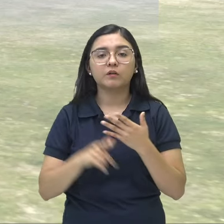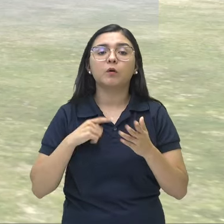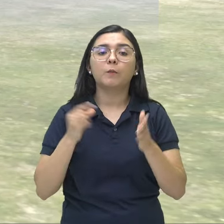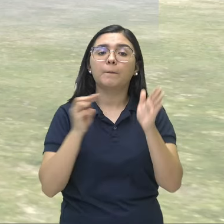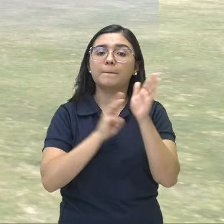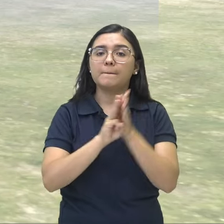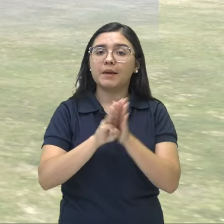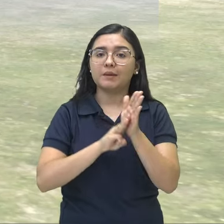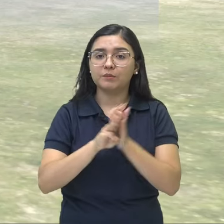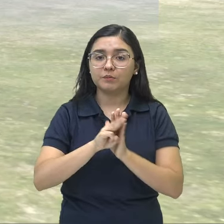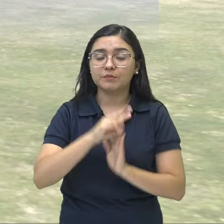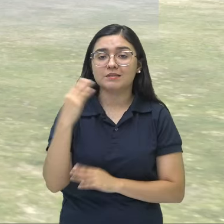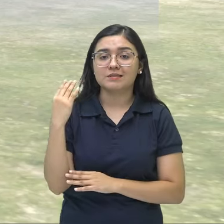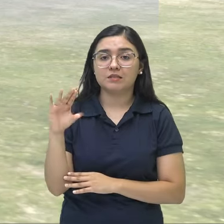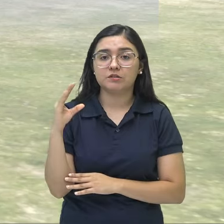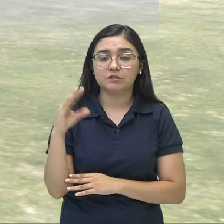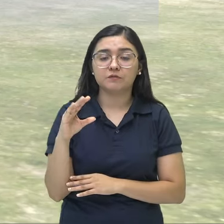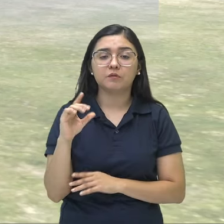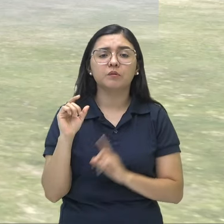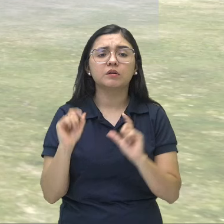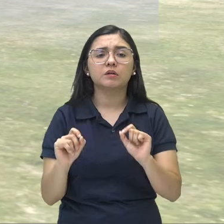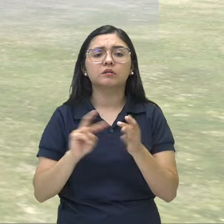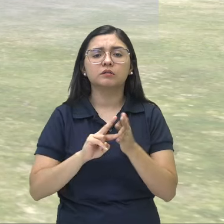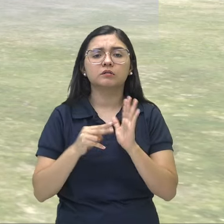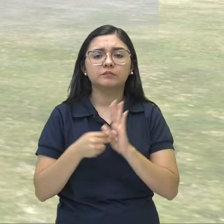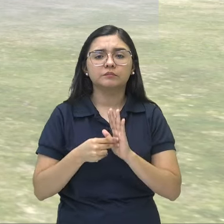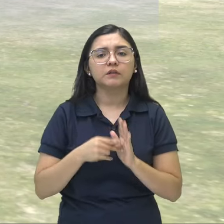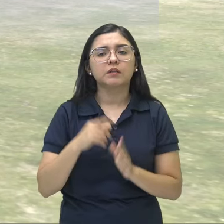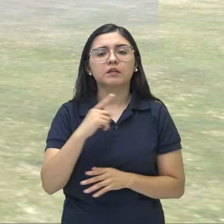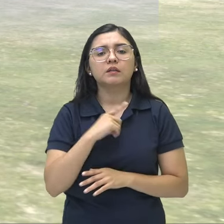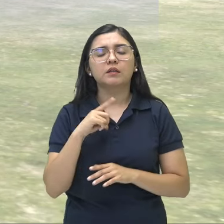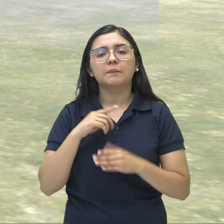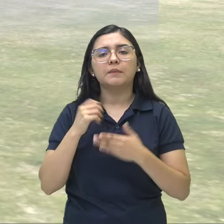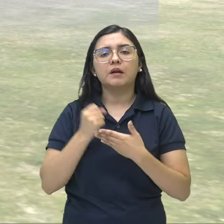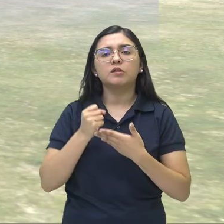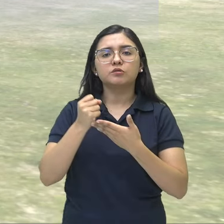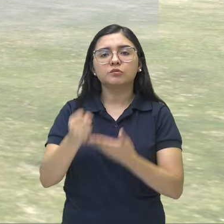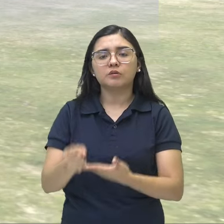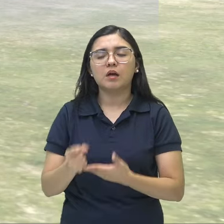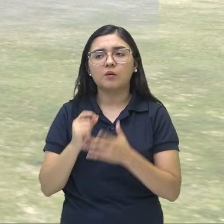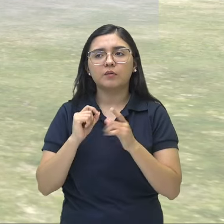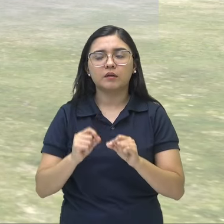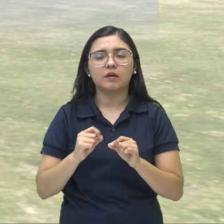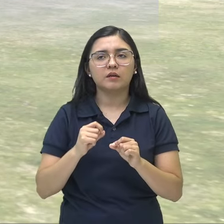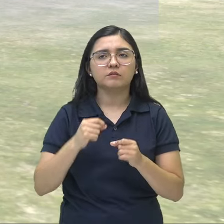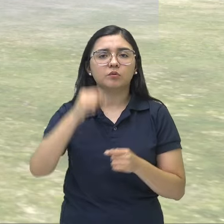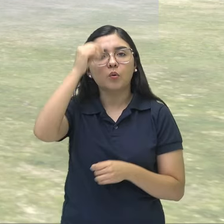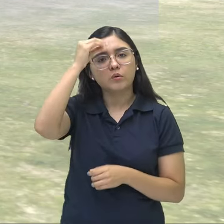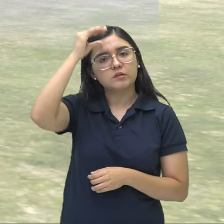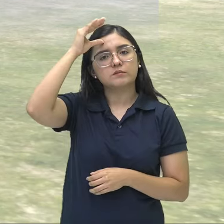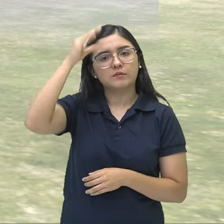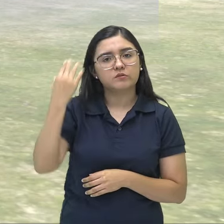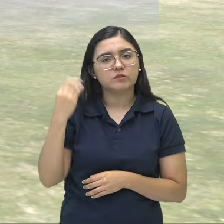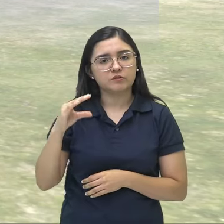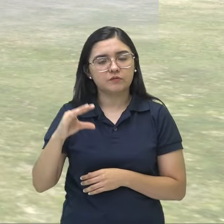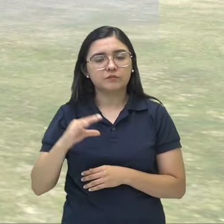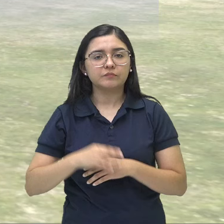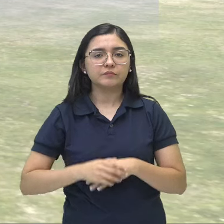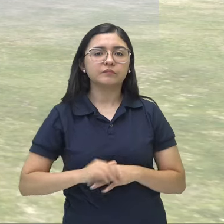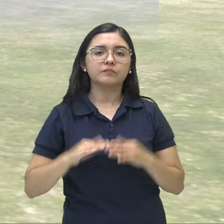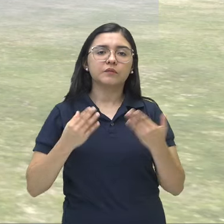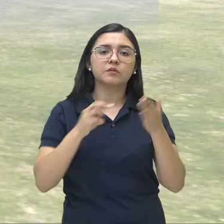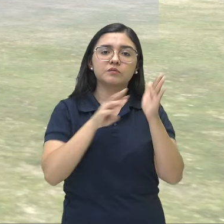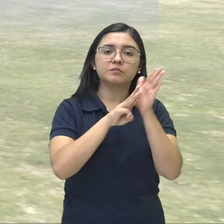método científico, né, o que é? Ele existe para auxiliar a construção do conhecimento científico. Né? Então, esse